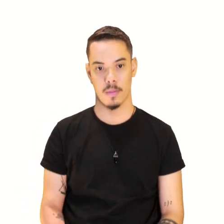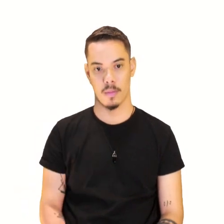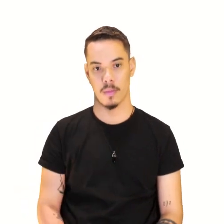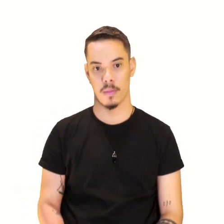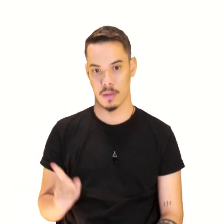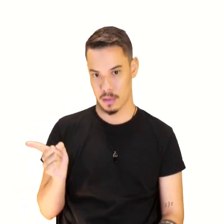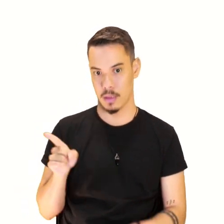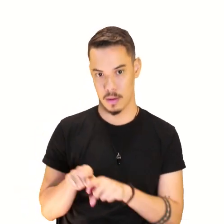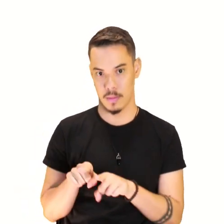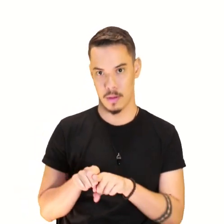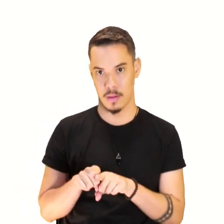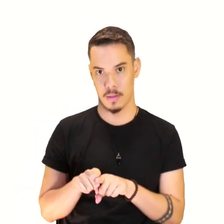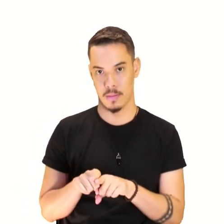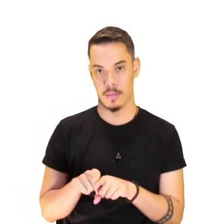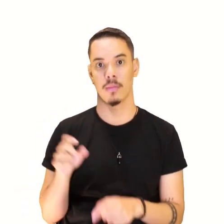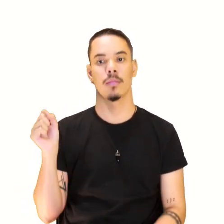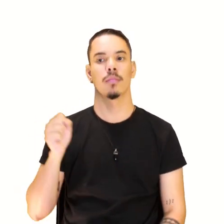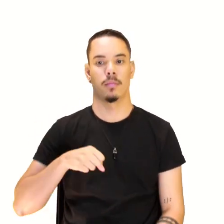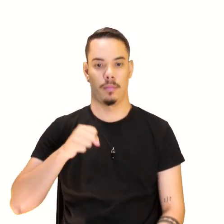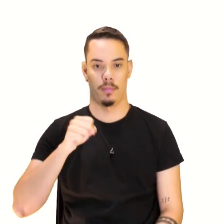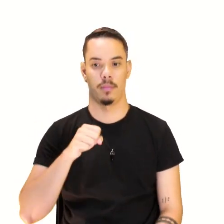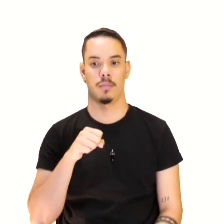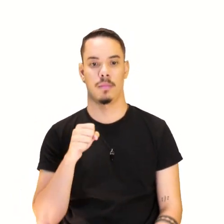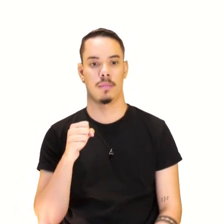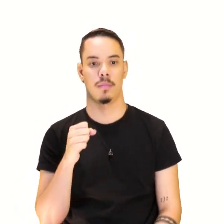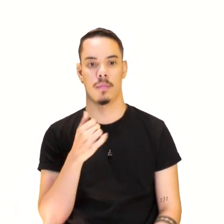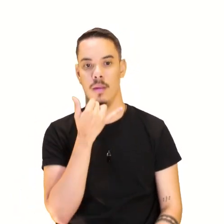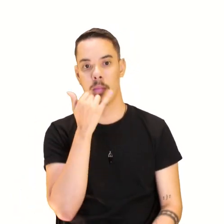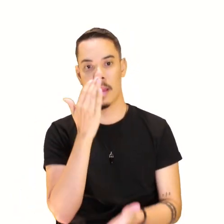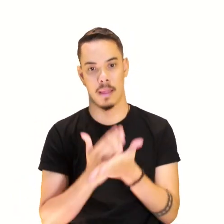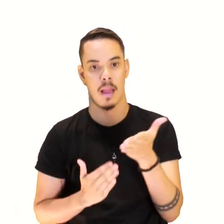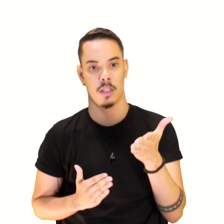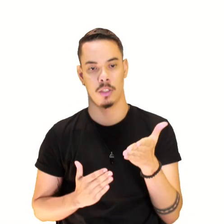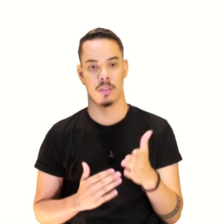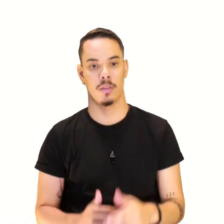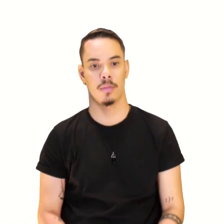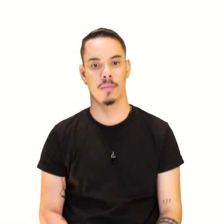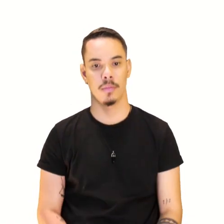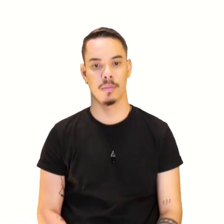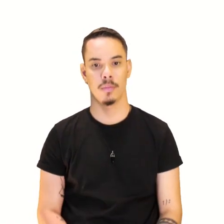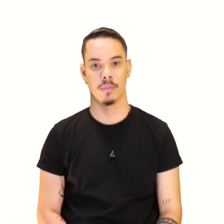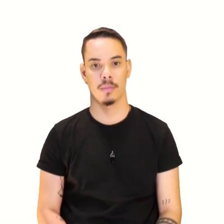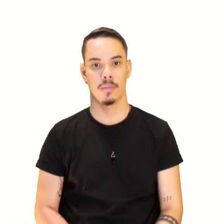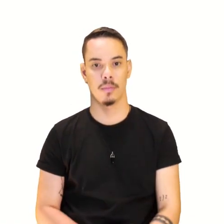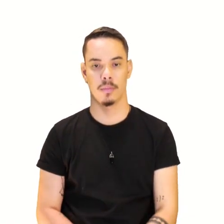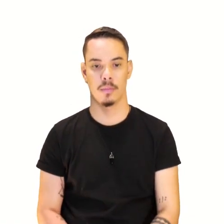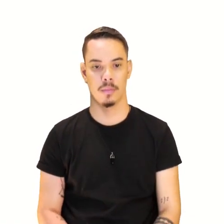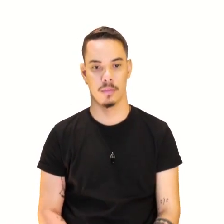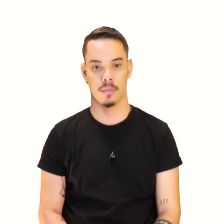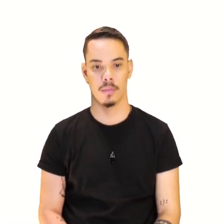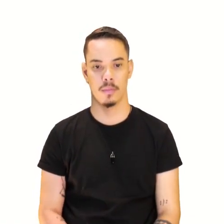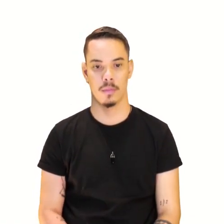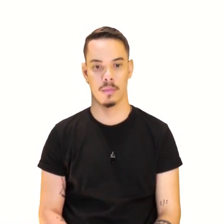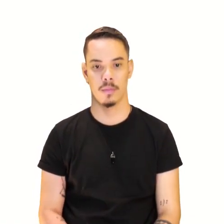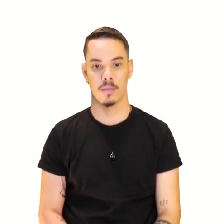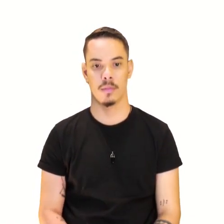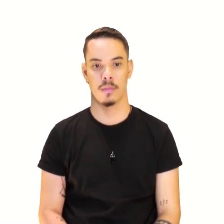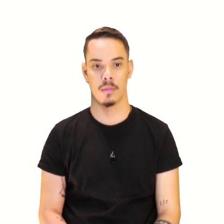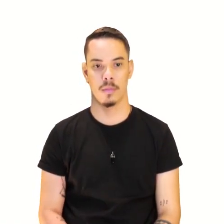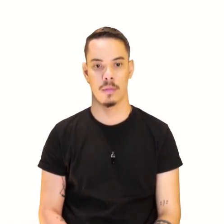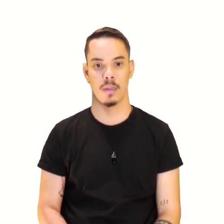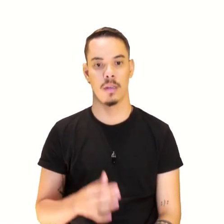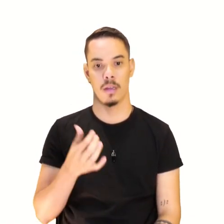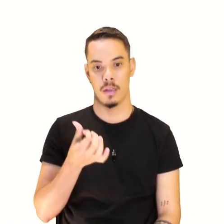também vai ser o dobro a metade desculpa né aqui tá metade então aqui também vai ser metade então x é igual a